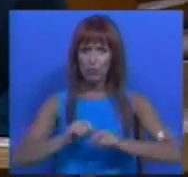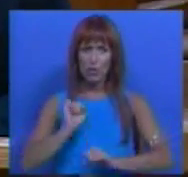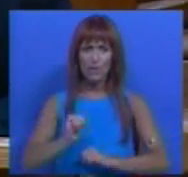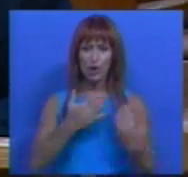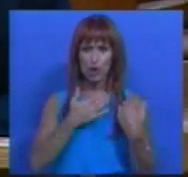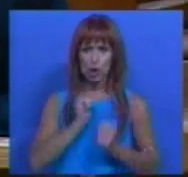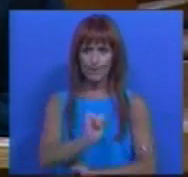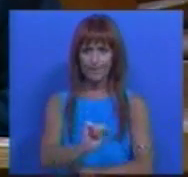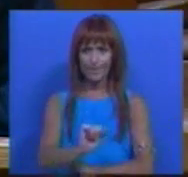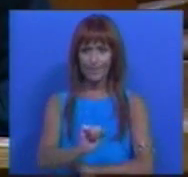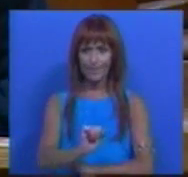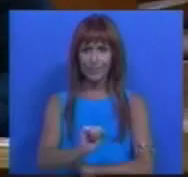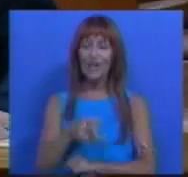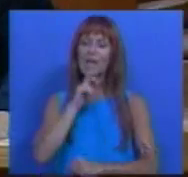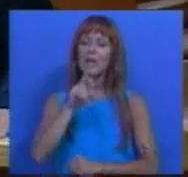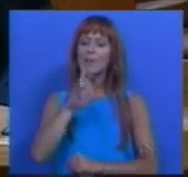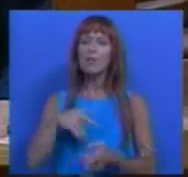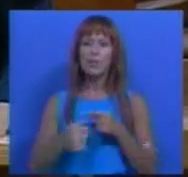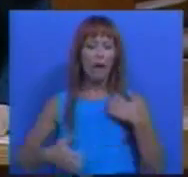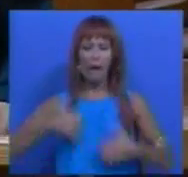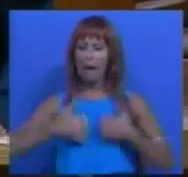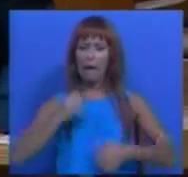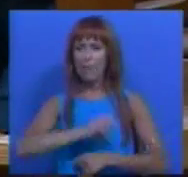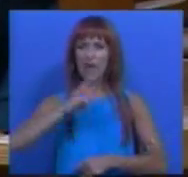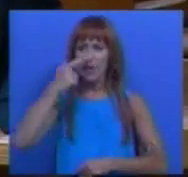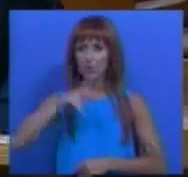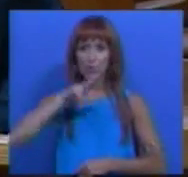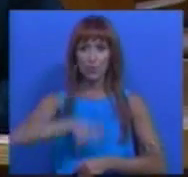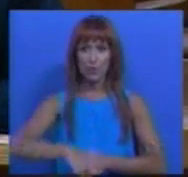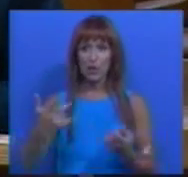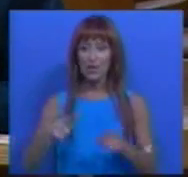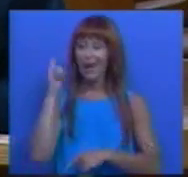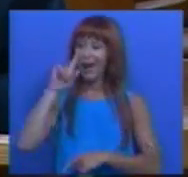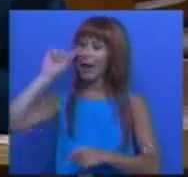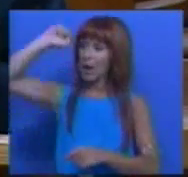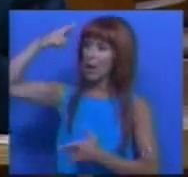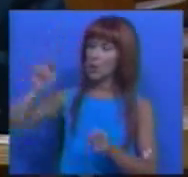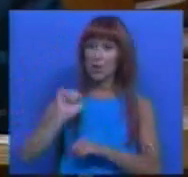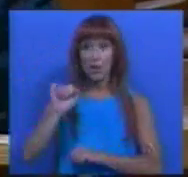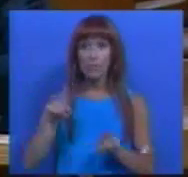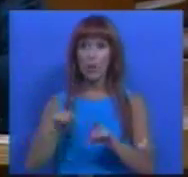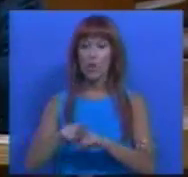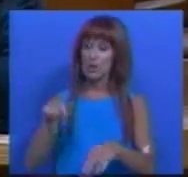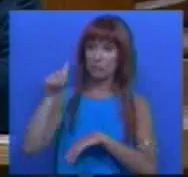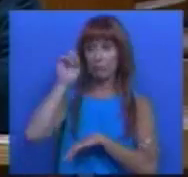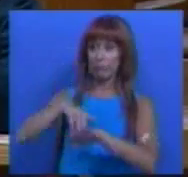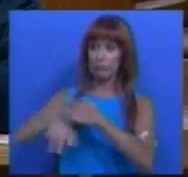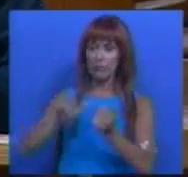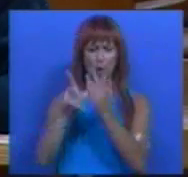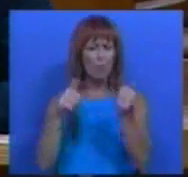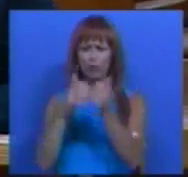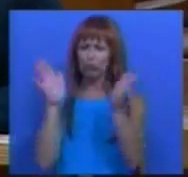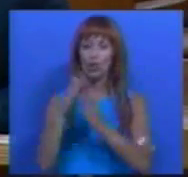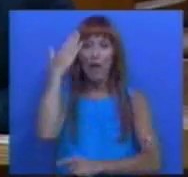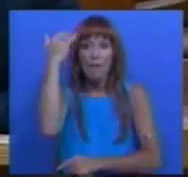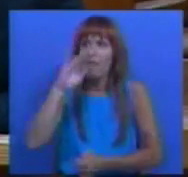suas responsabilidades na resposta ao desespero de milhares de compatriotas a quem a crise e os seus fautores roubaram todas